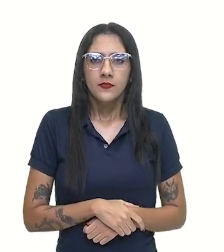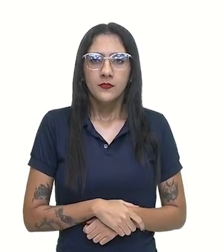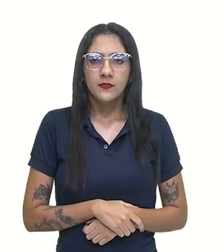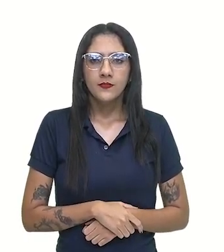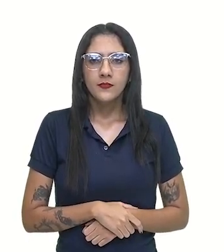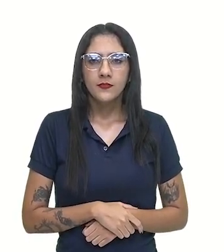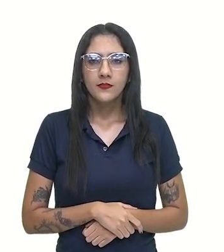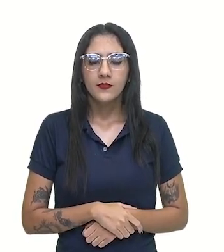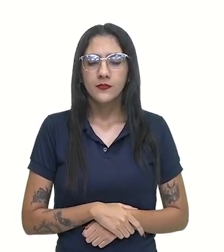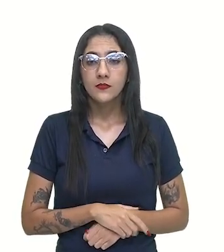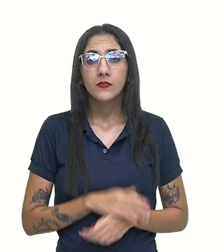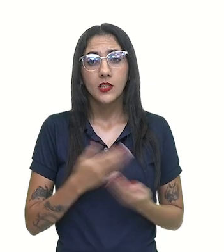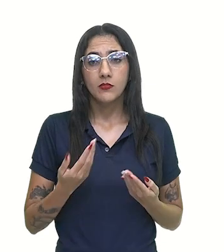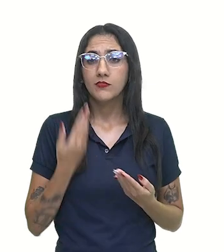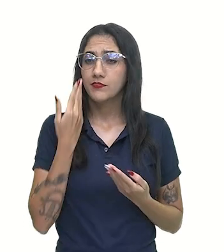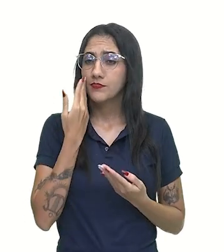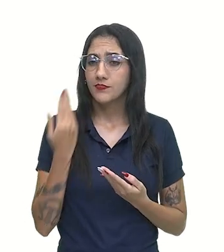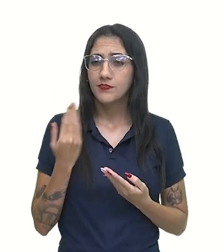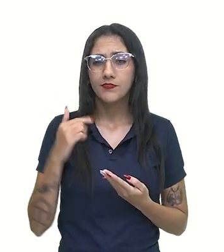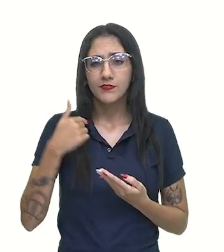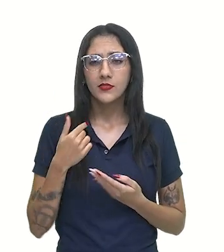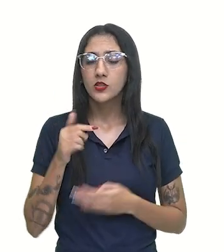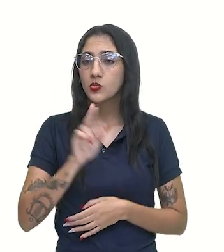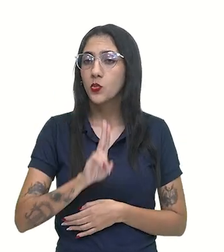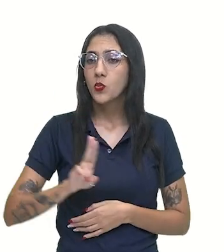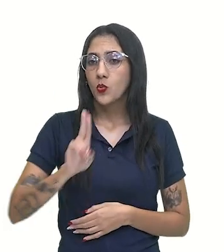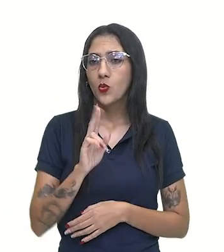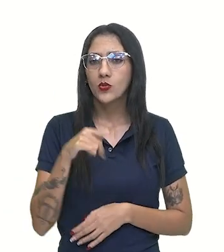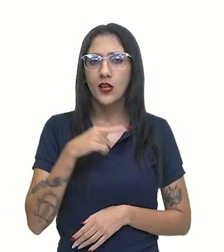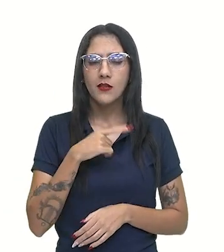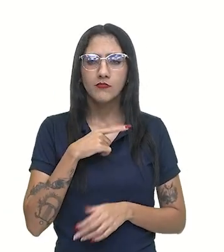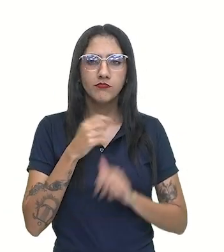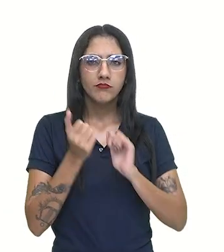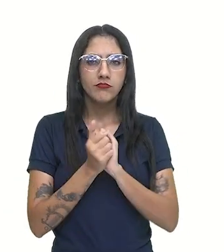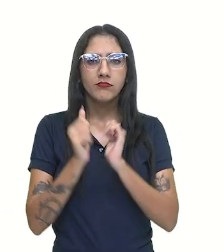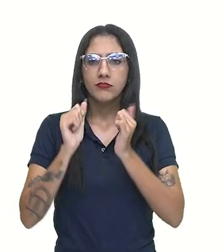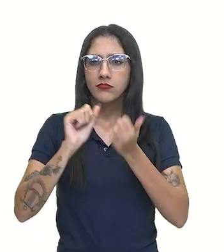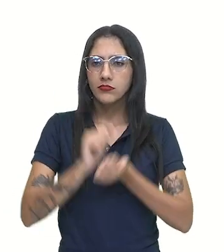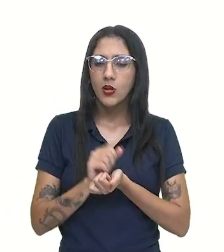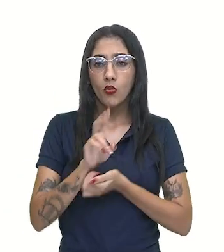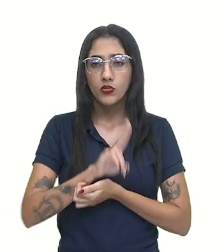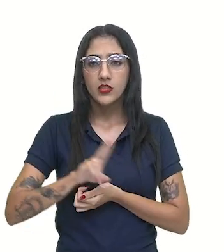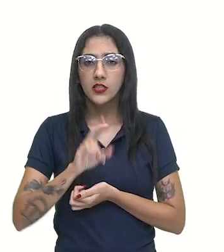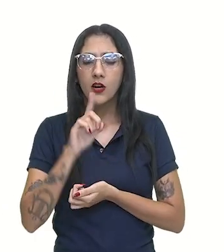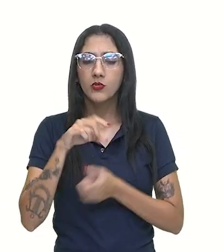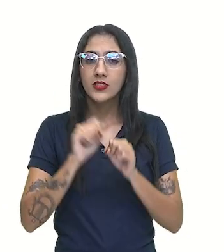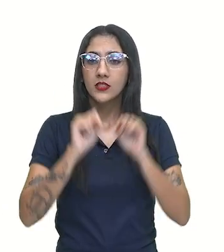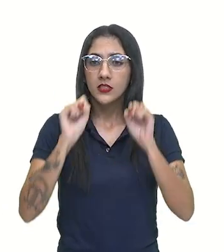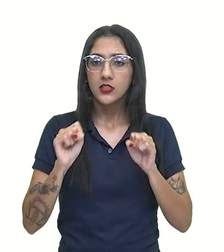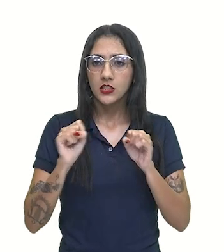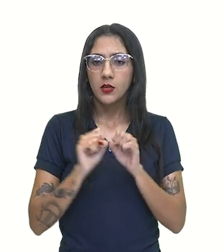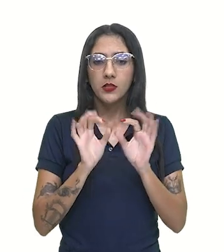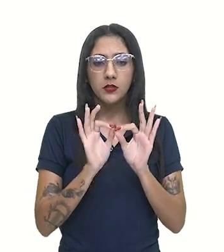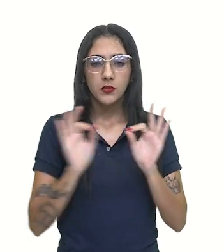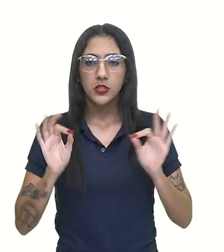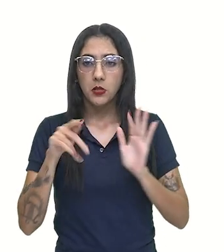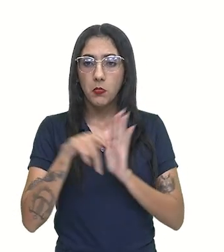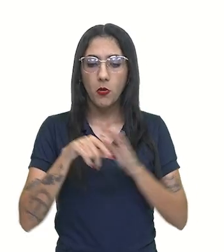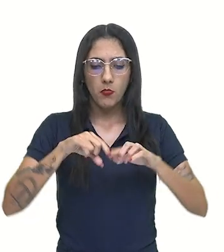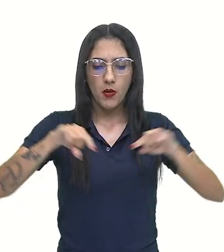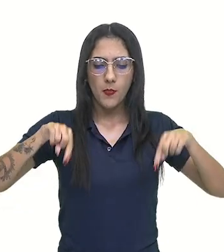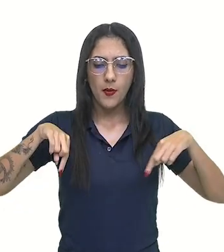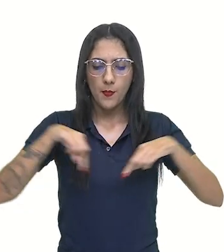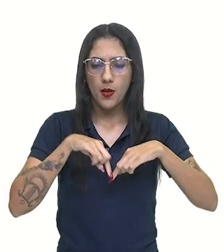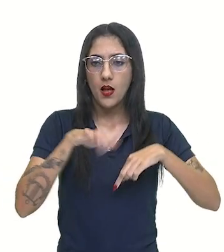Então, é assim que funcionam as conversões quando a gente trabalha aí com o sistema de medidas para áreas, né? O